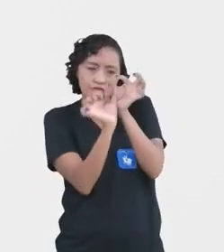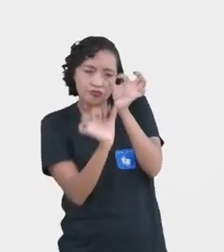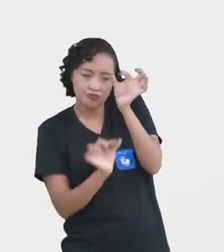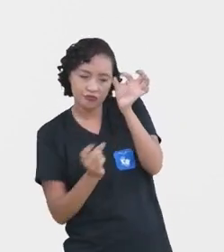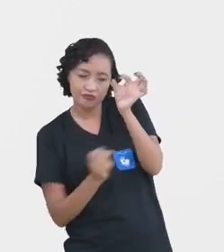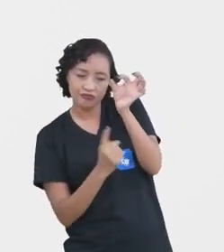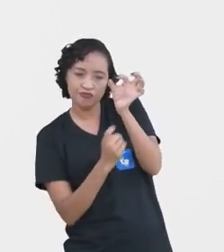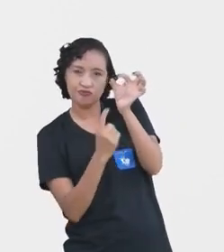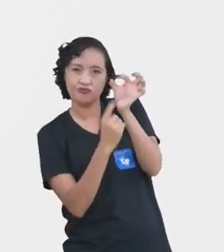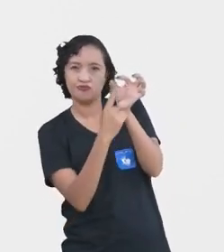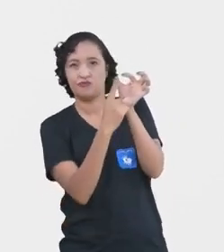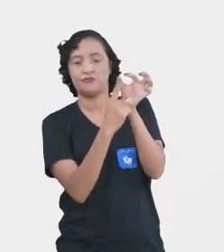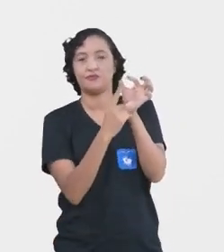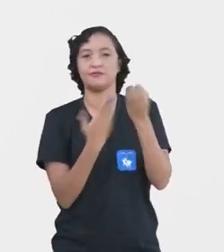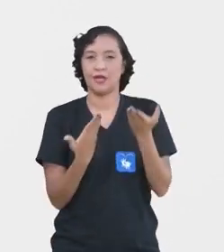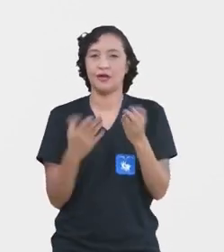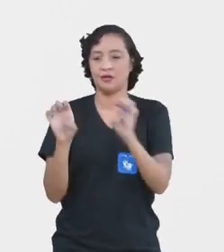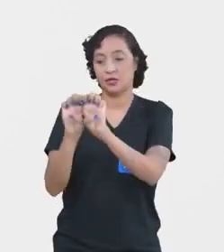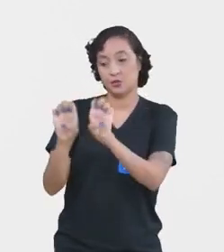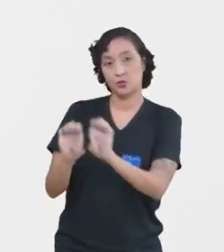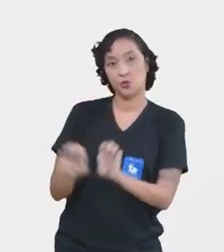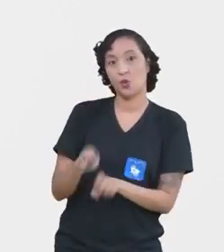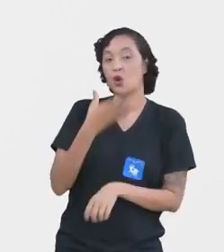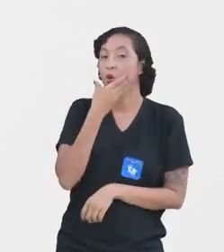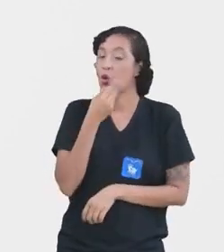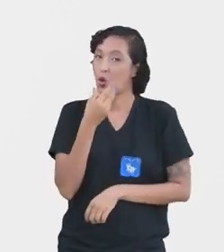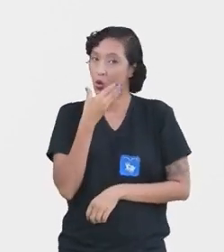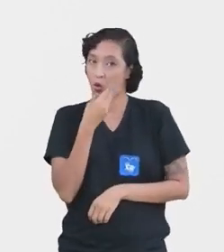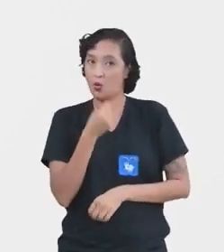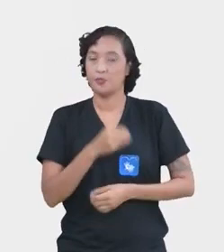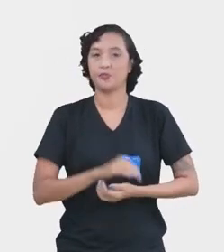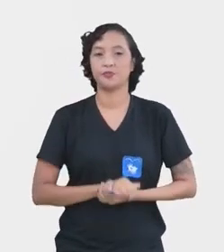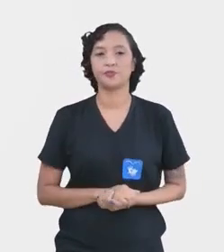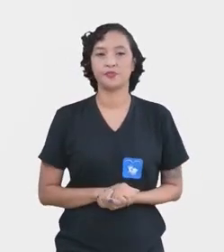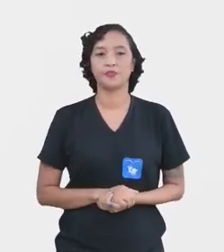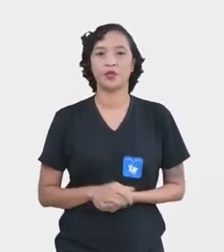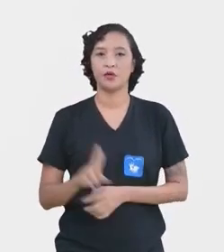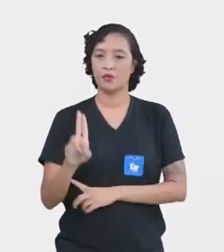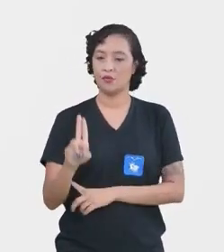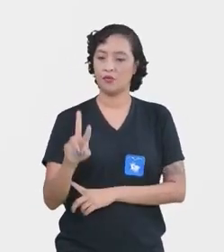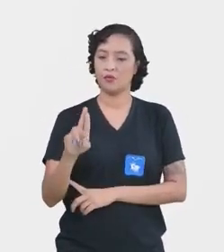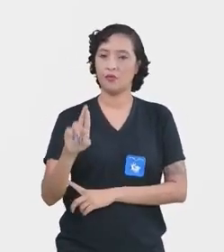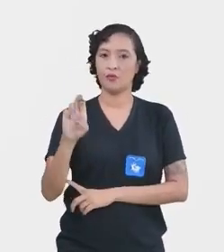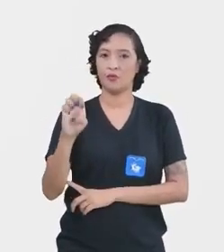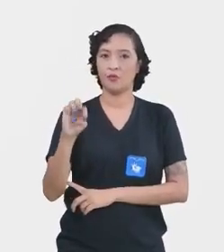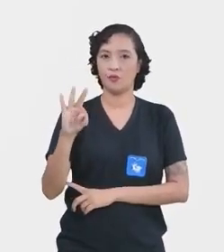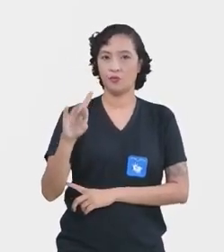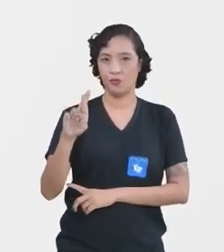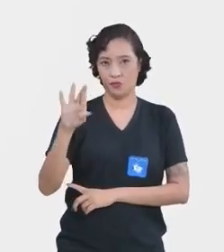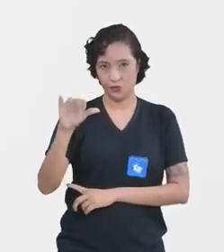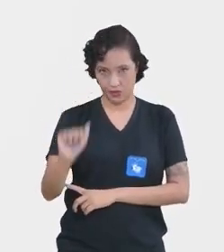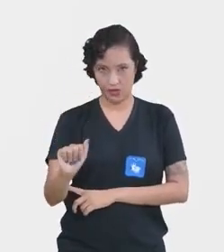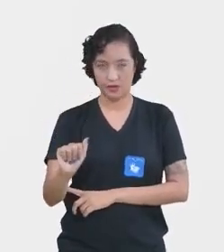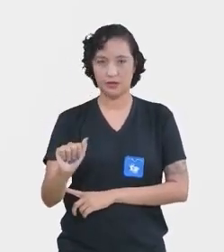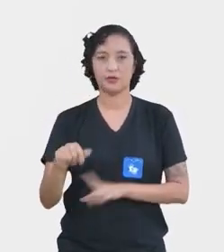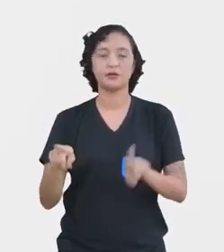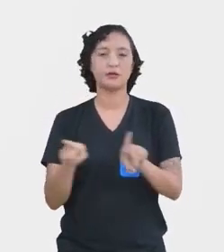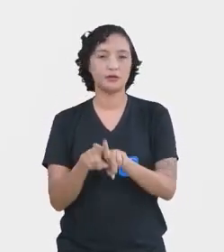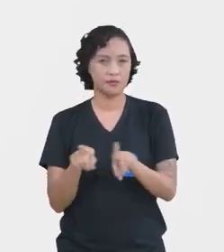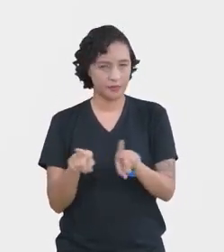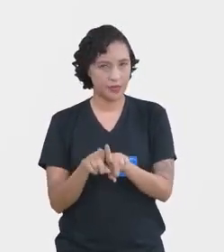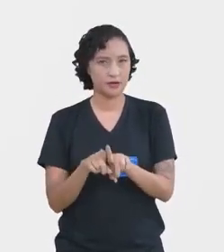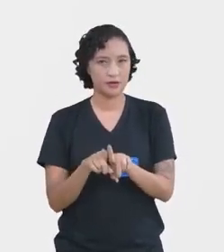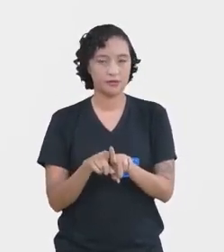estrutura do sistema reprodutor masculino, a uretra, ela também compõe